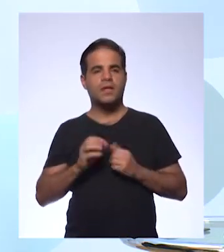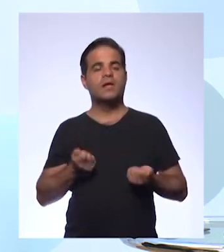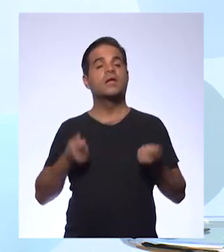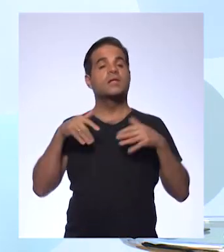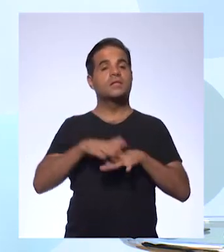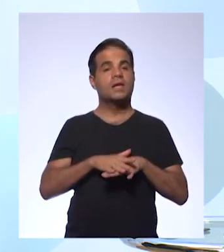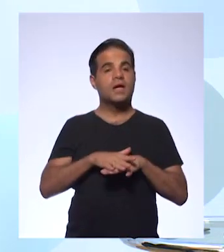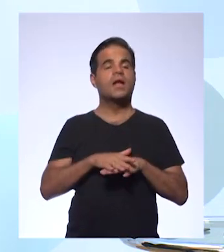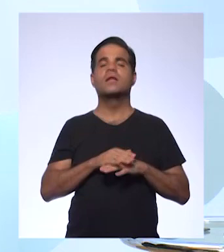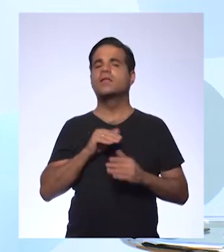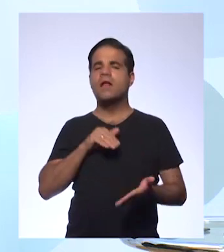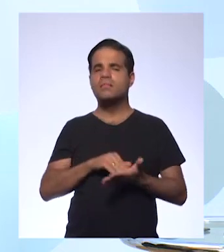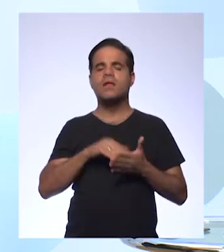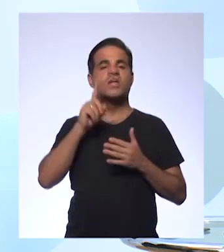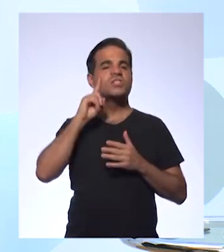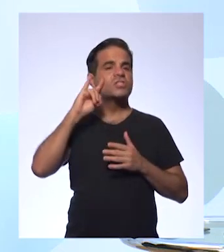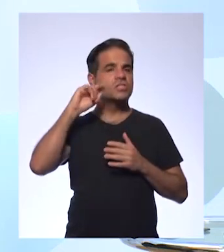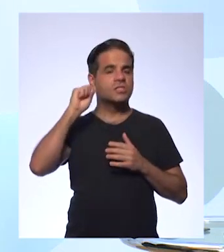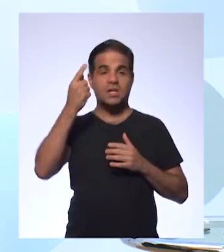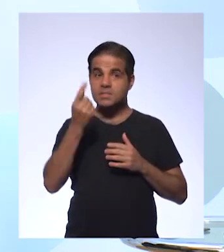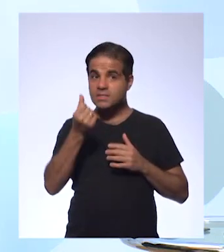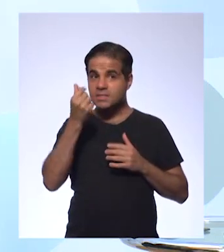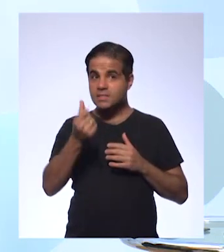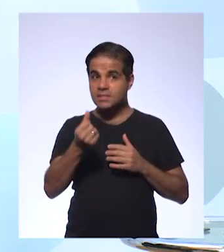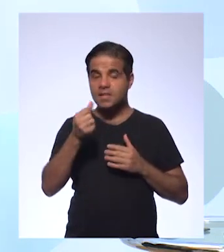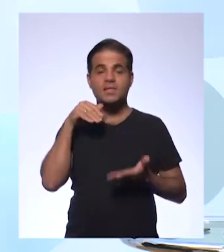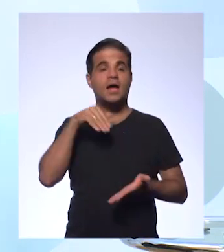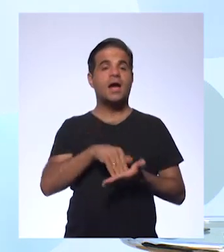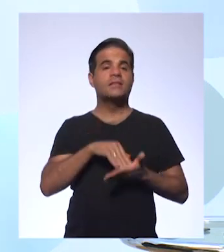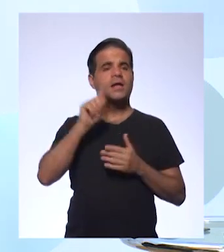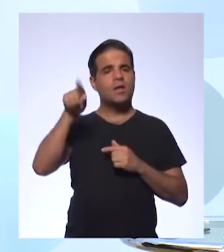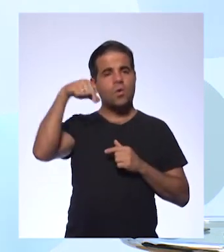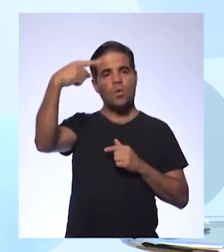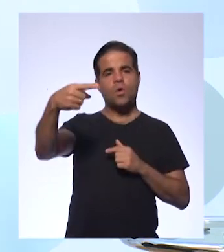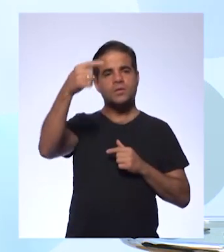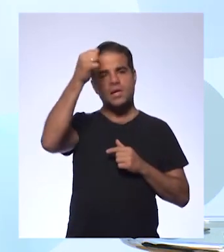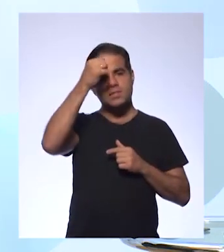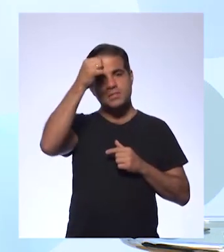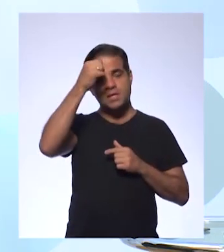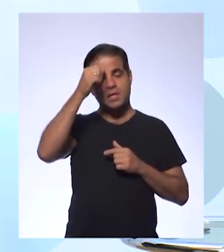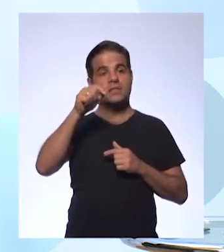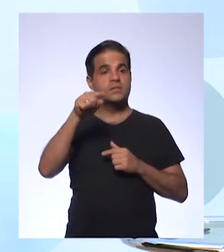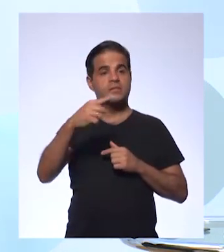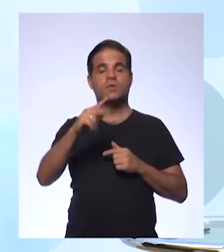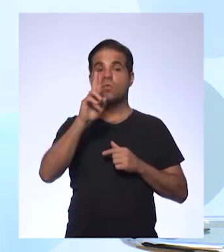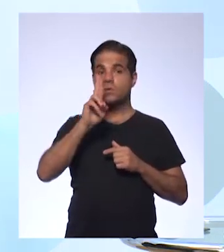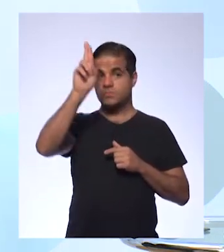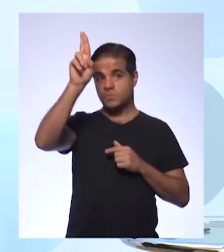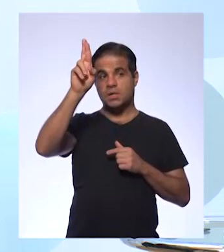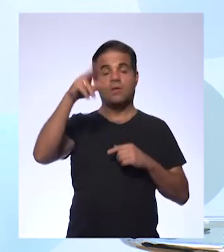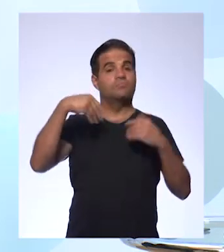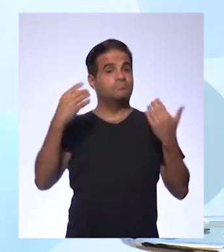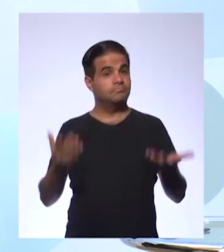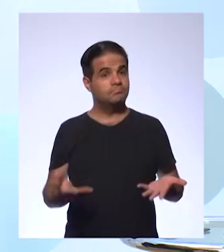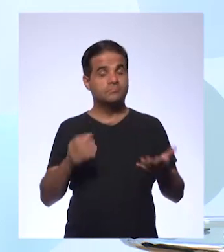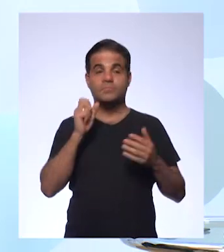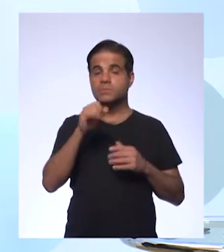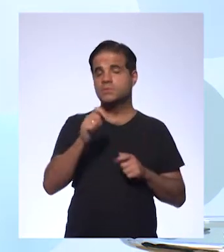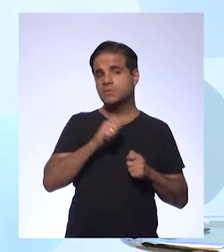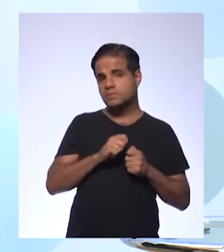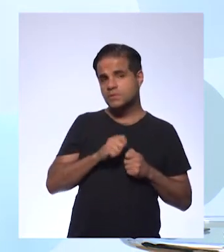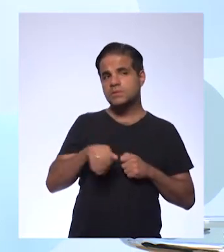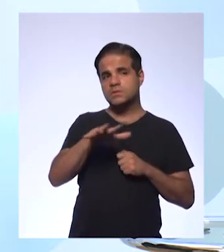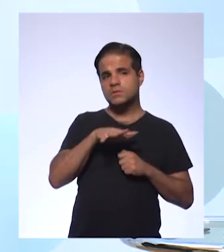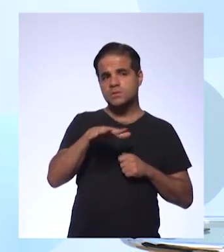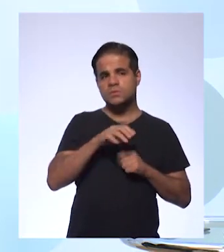ensino médio até dia 16, ou seja, até sexta-feira, quando o seu responsável, ou se você mesmo está fazendo essa